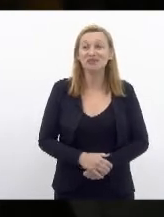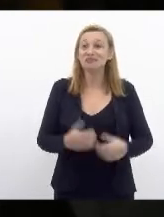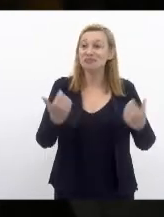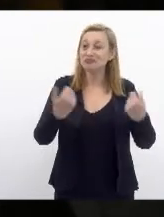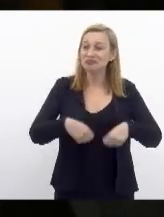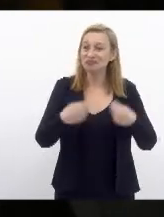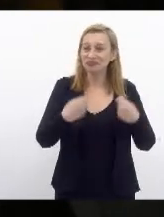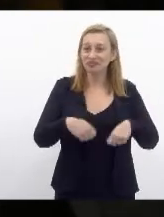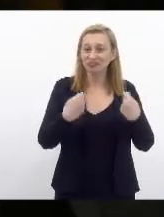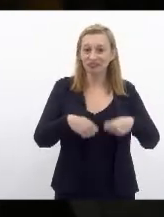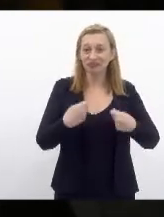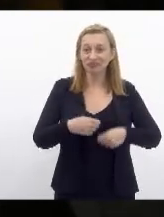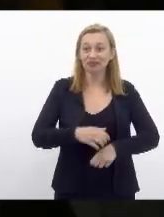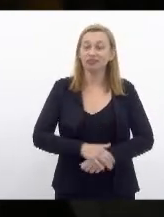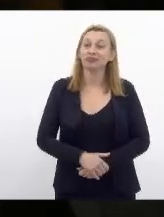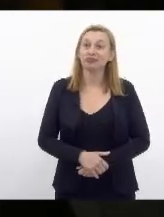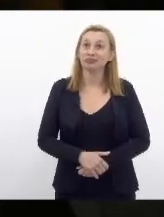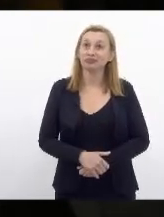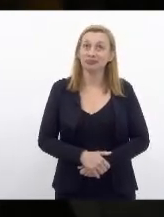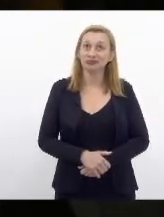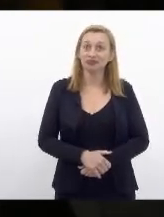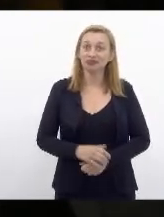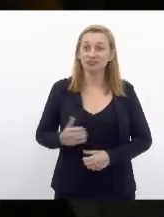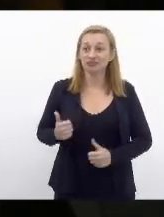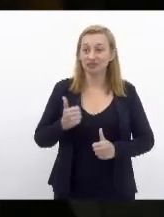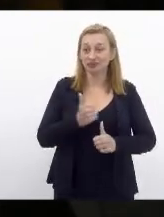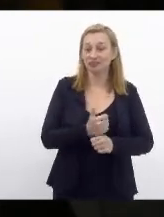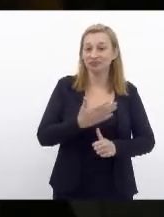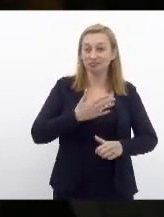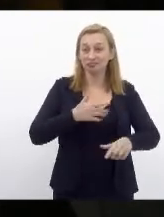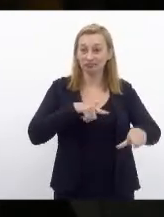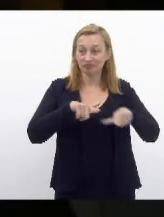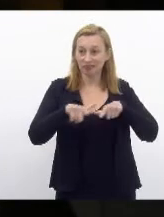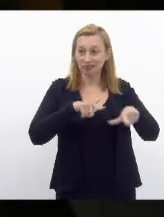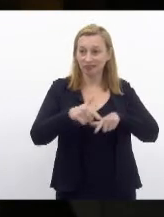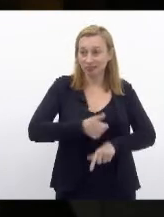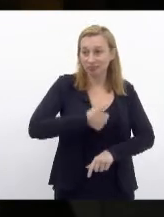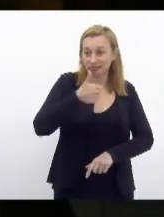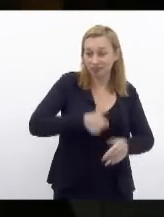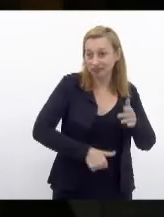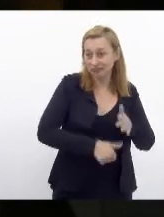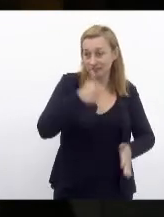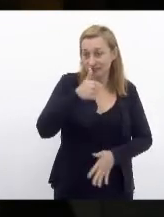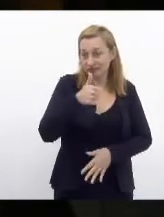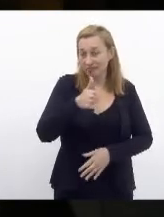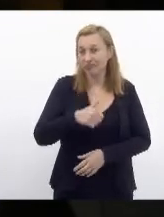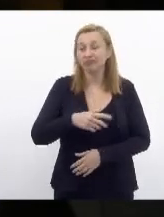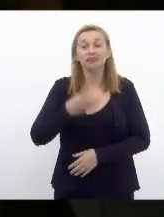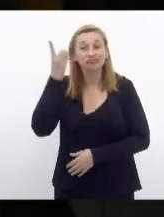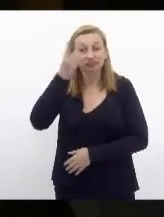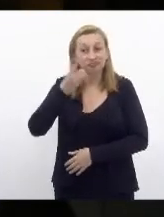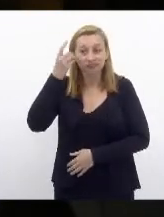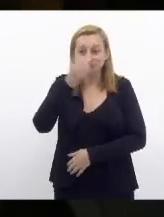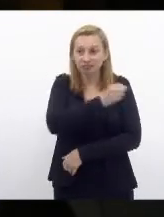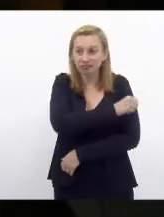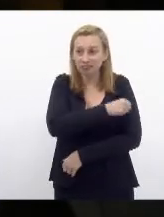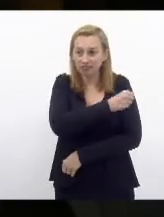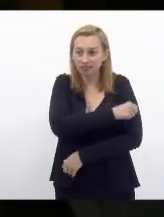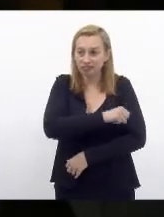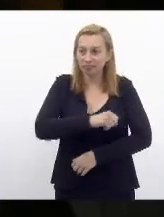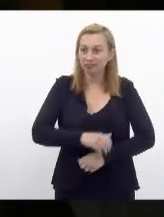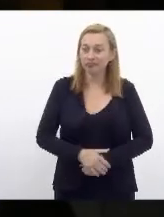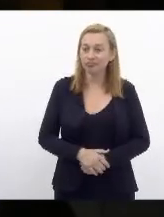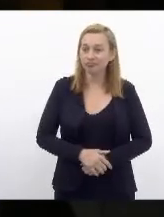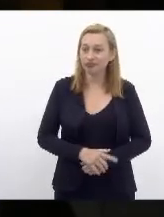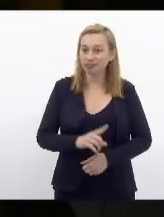preciso, né? E quando assumi o meu mandato pela primeira vez, a deputada enfermeira Rejane ainda